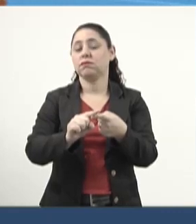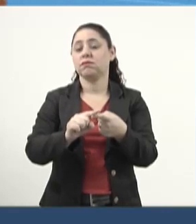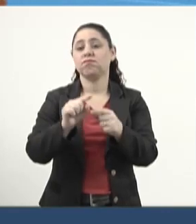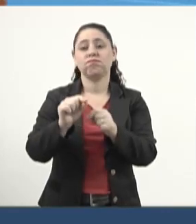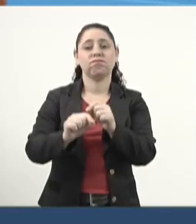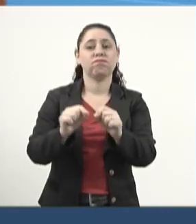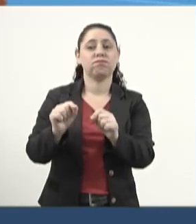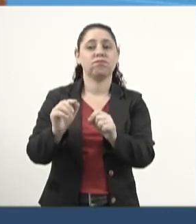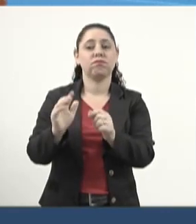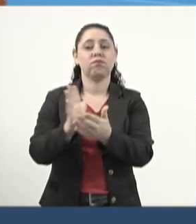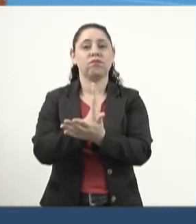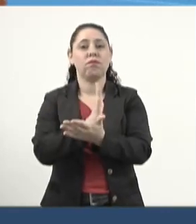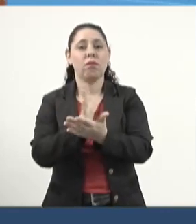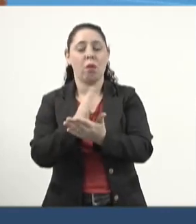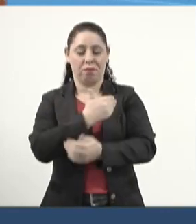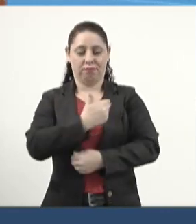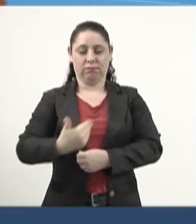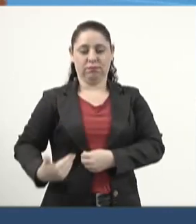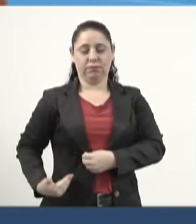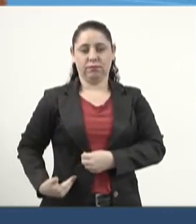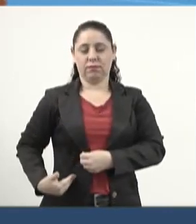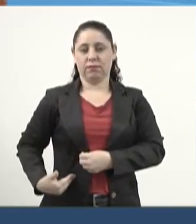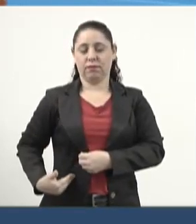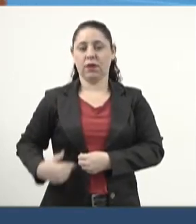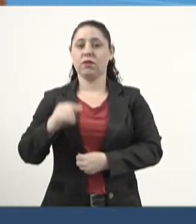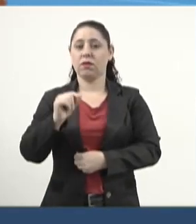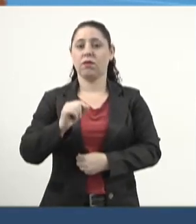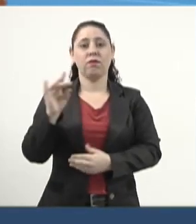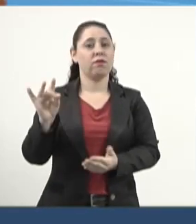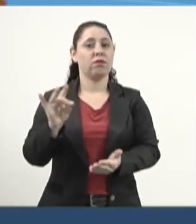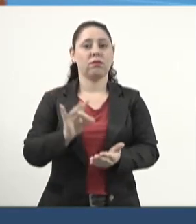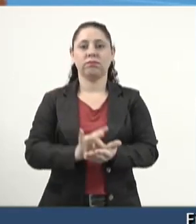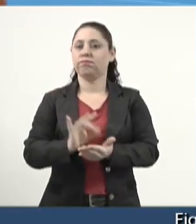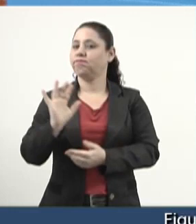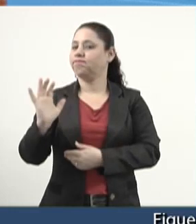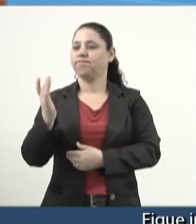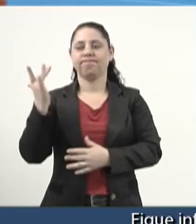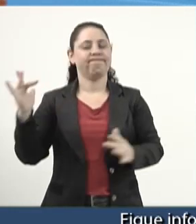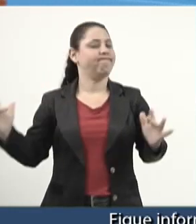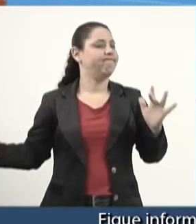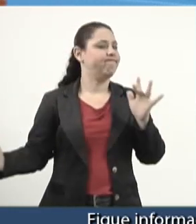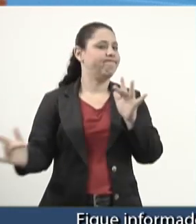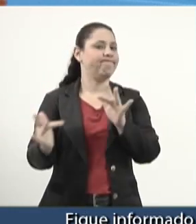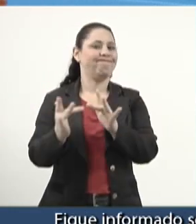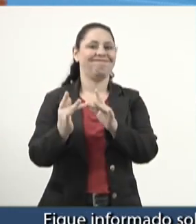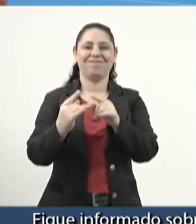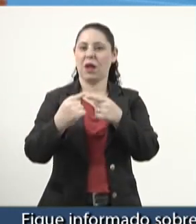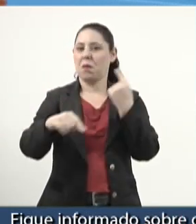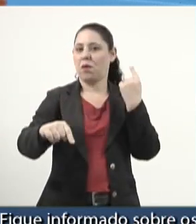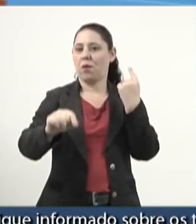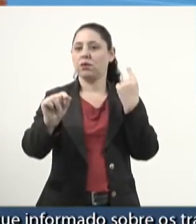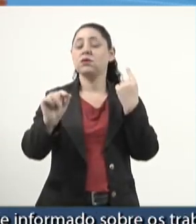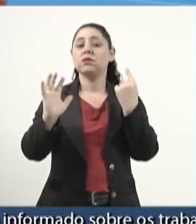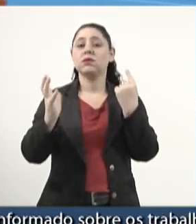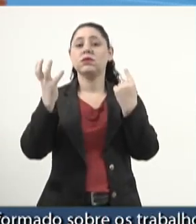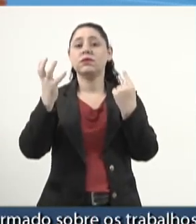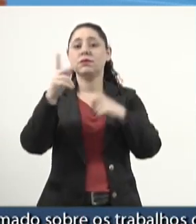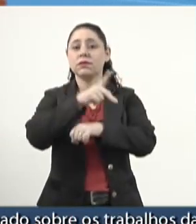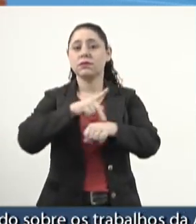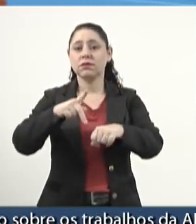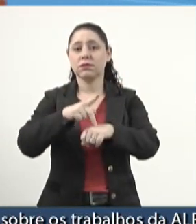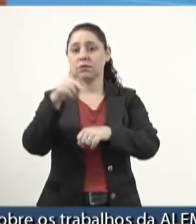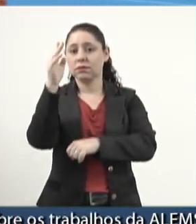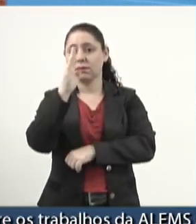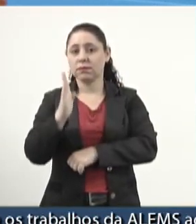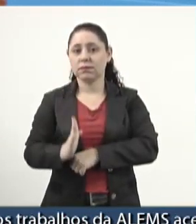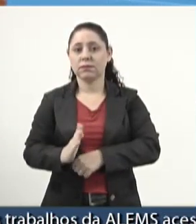supostas realizações do seu governo, que na verdade não correspondiam àquilo que estava acontecendo no